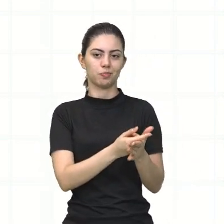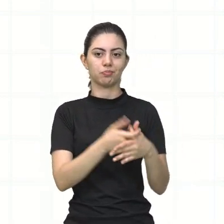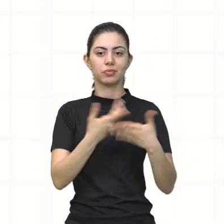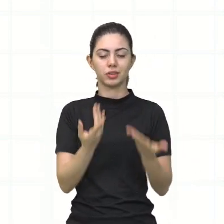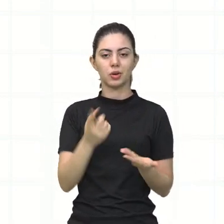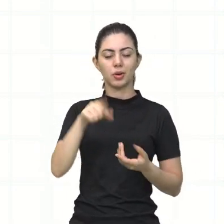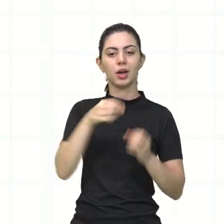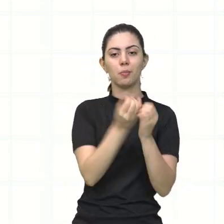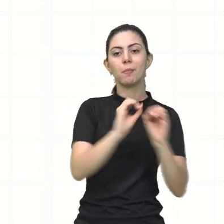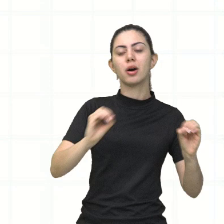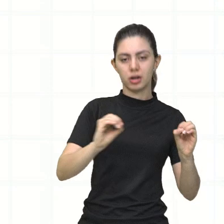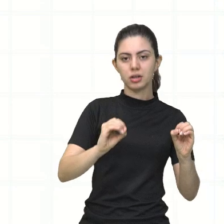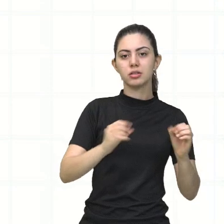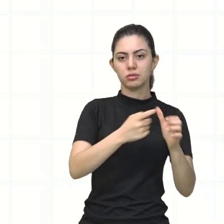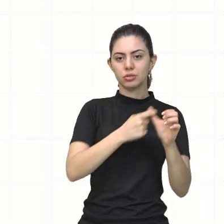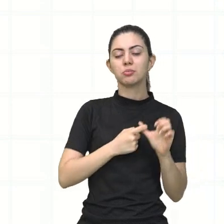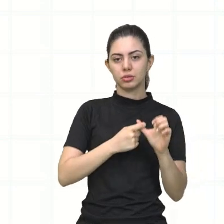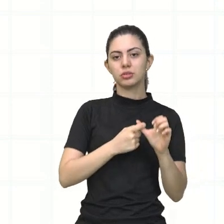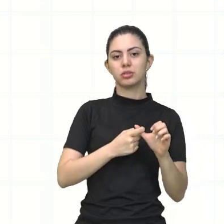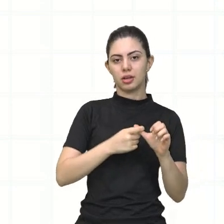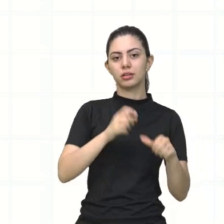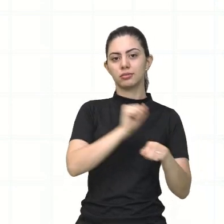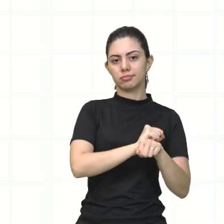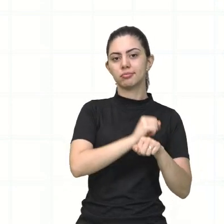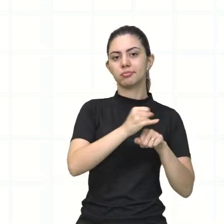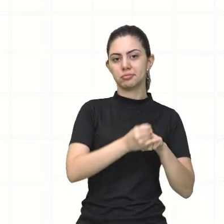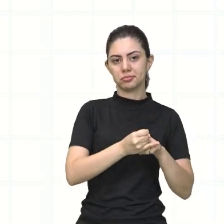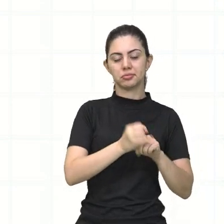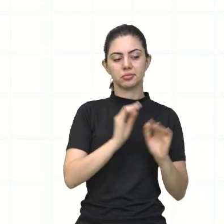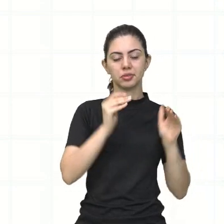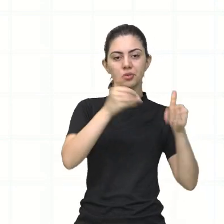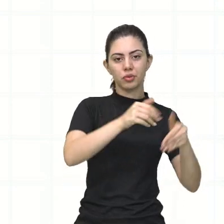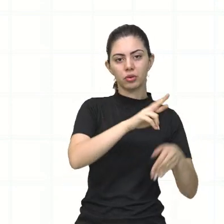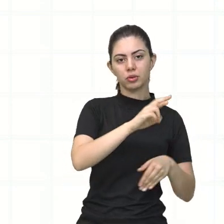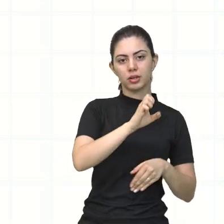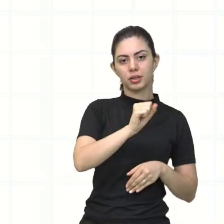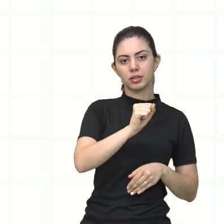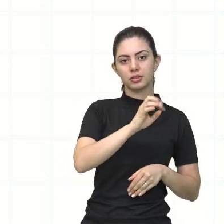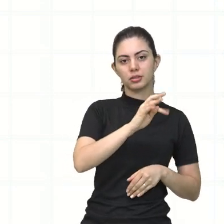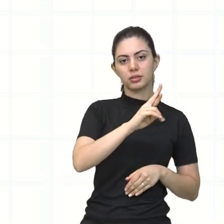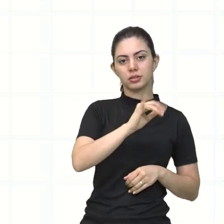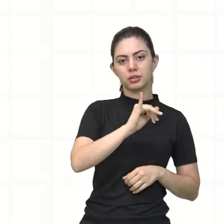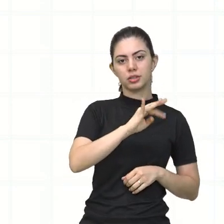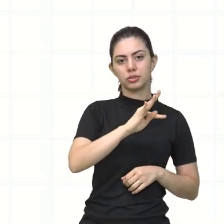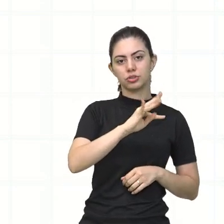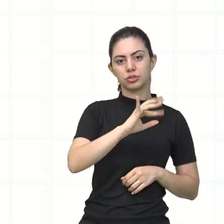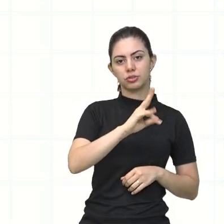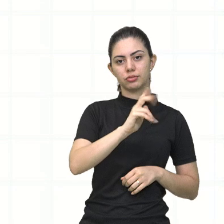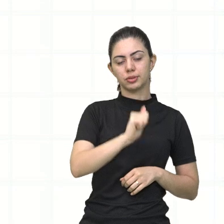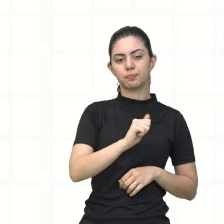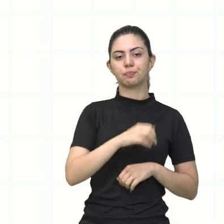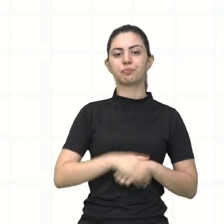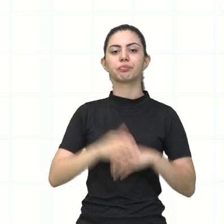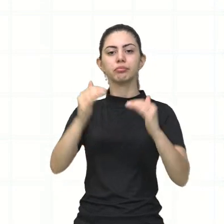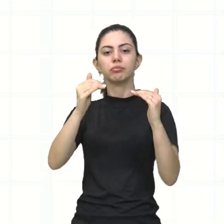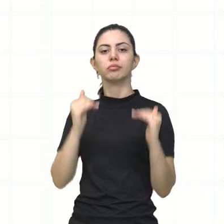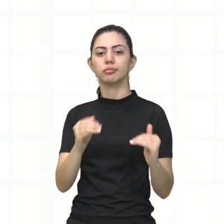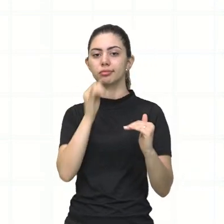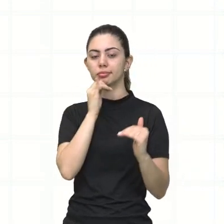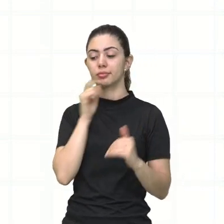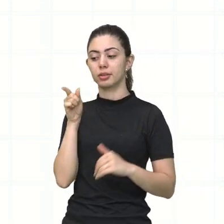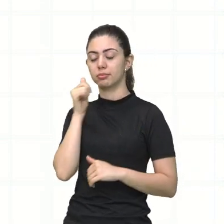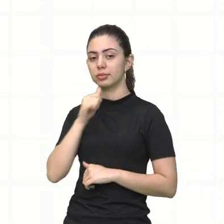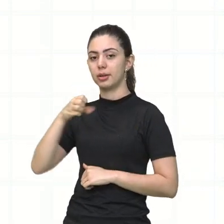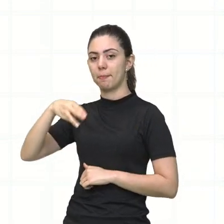subordinada adjetiva restritiva. E um exemplo de explicativa, Maria, olha as vírgulas, que é minha amiga,